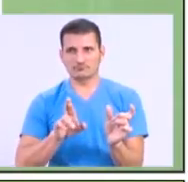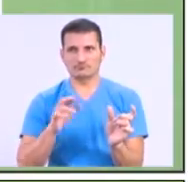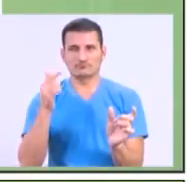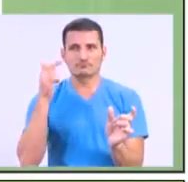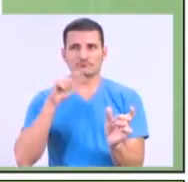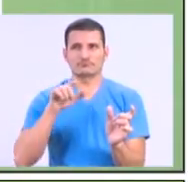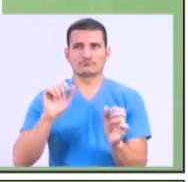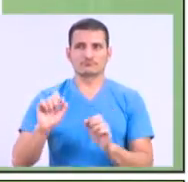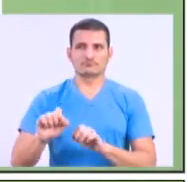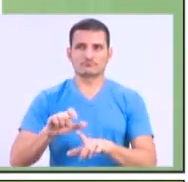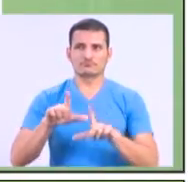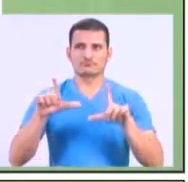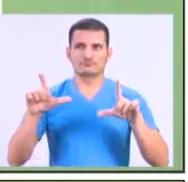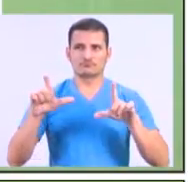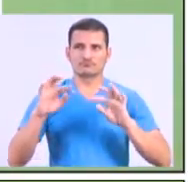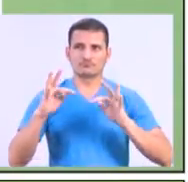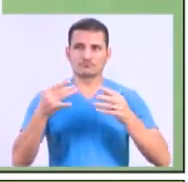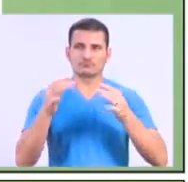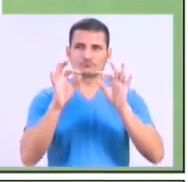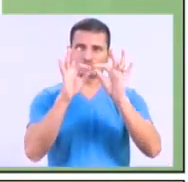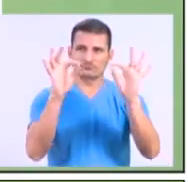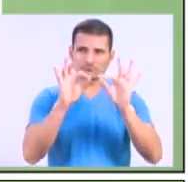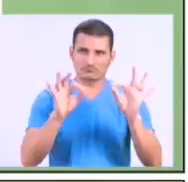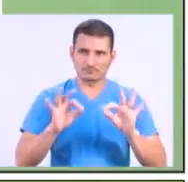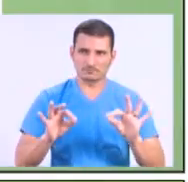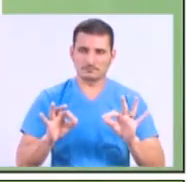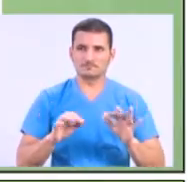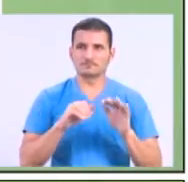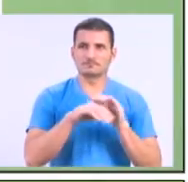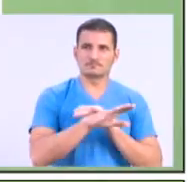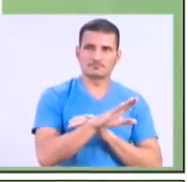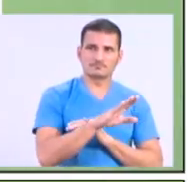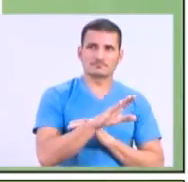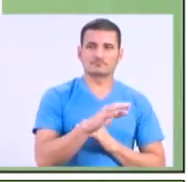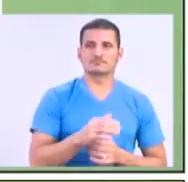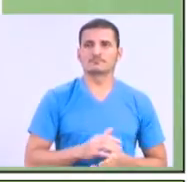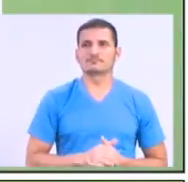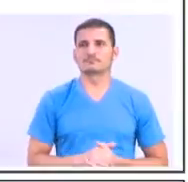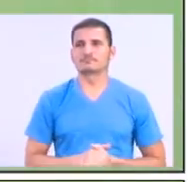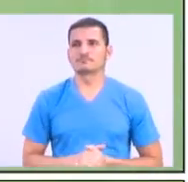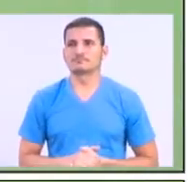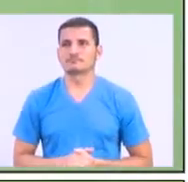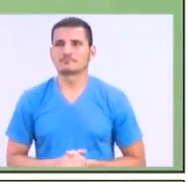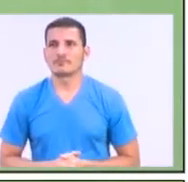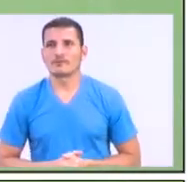conseguimos imprimir todos esses valores que foram armazenados dentro da variável.